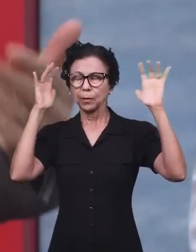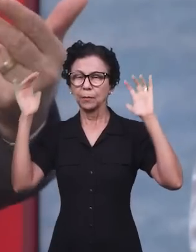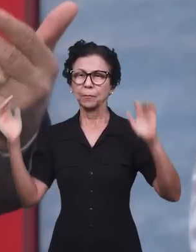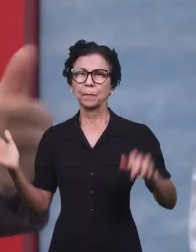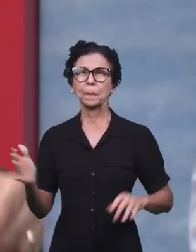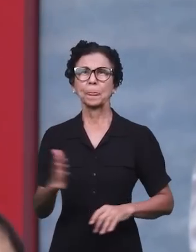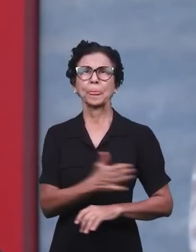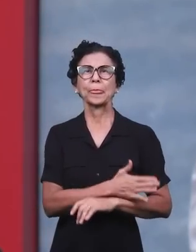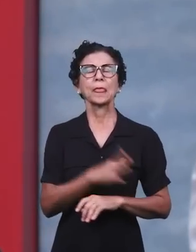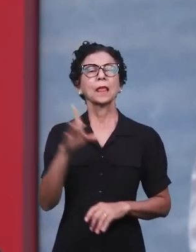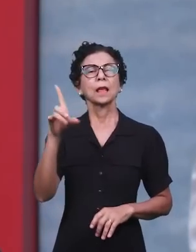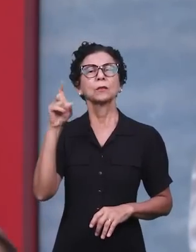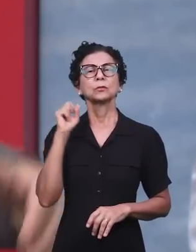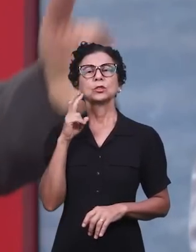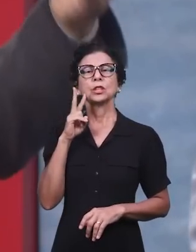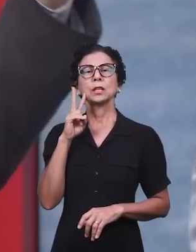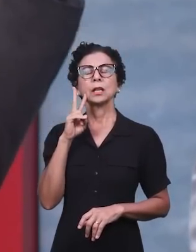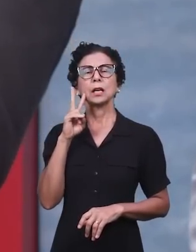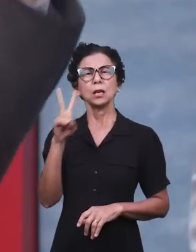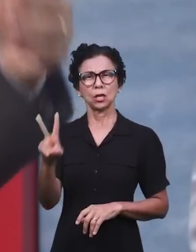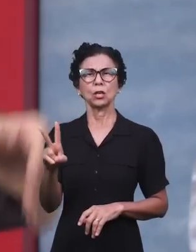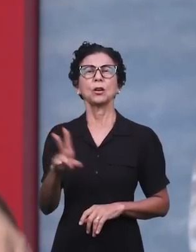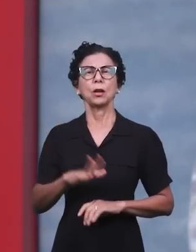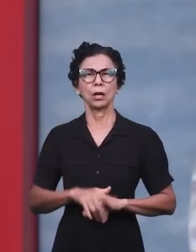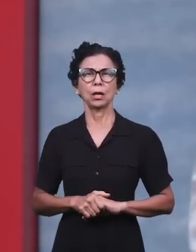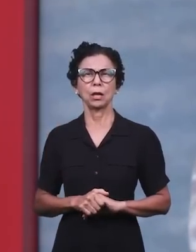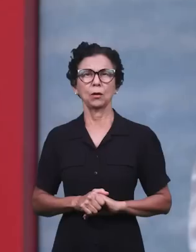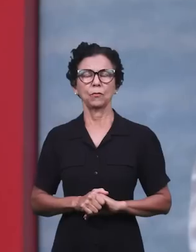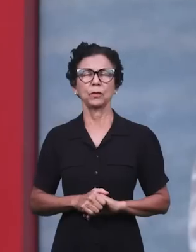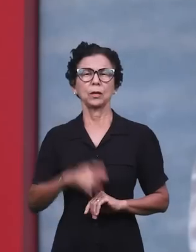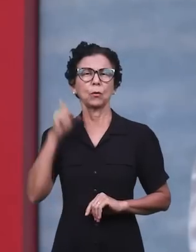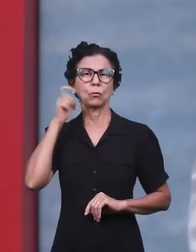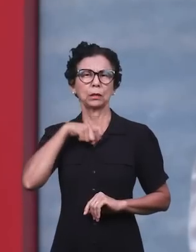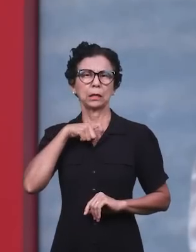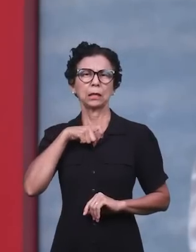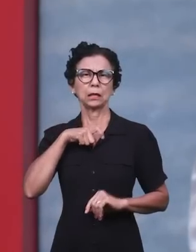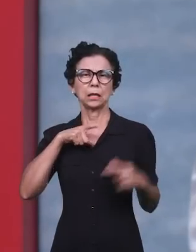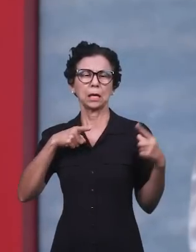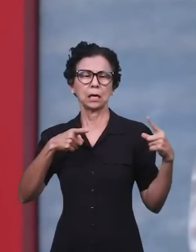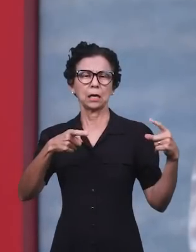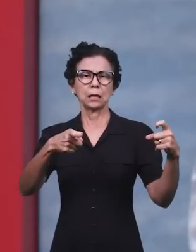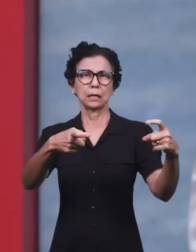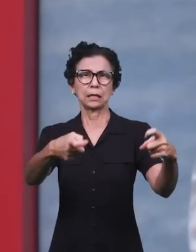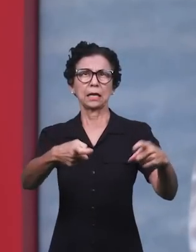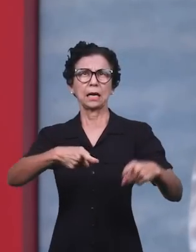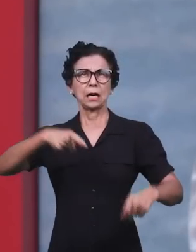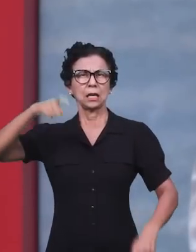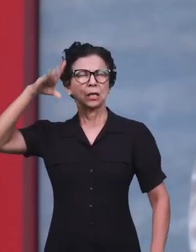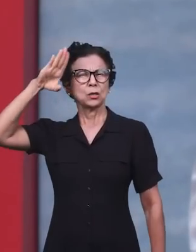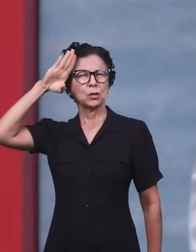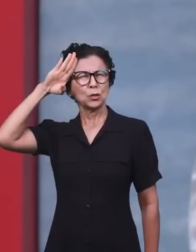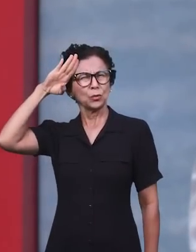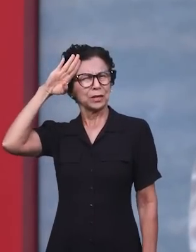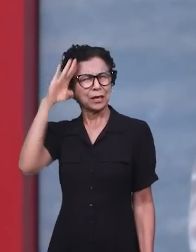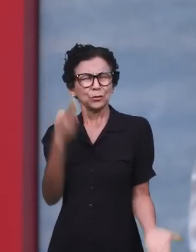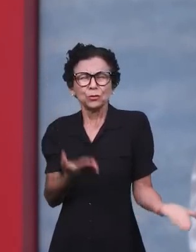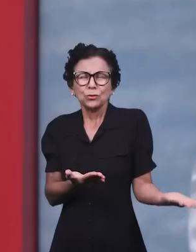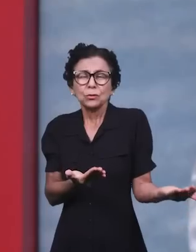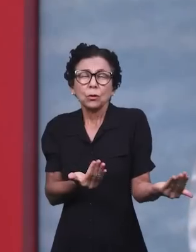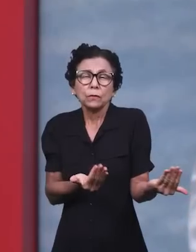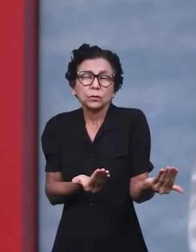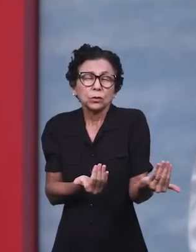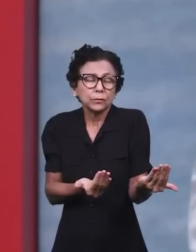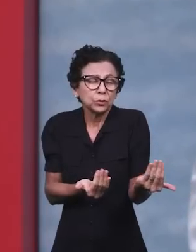de soldados vítimas dessa guerra que está tendo na Ucrânia lá. Soldados jovens, novos,